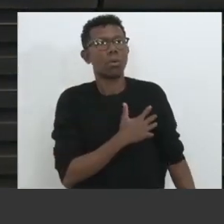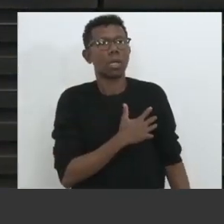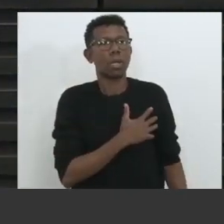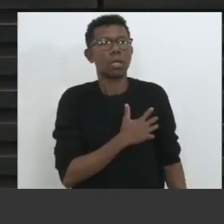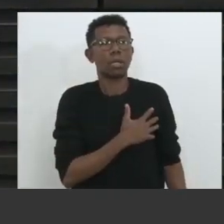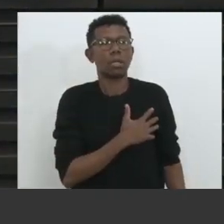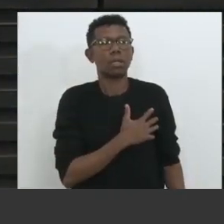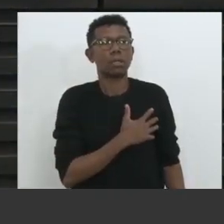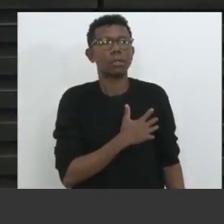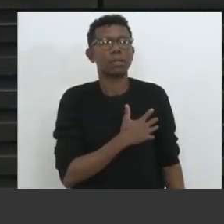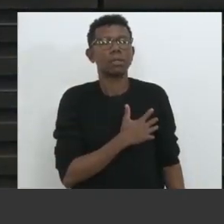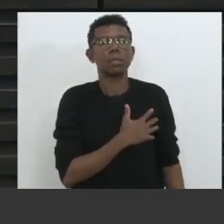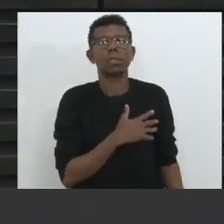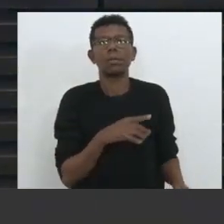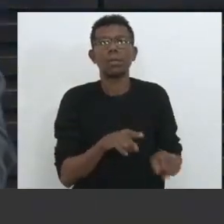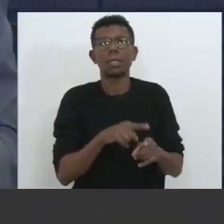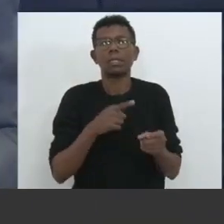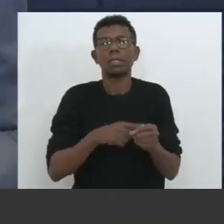de